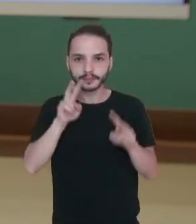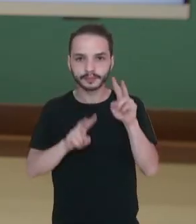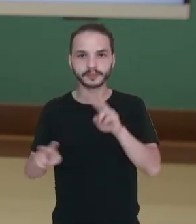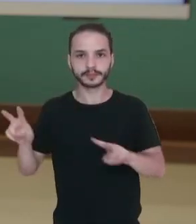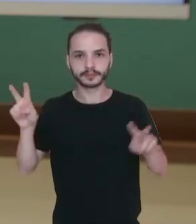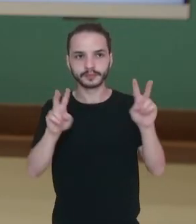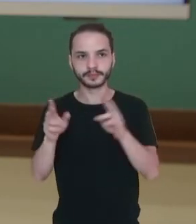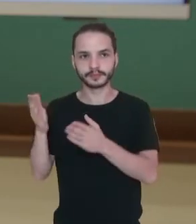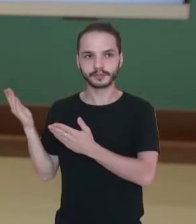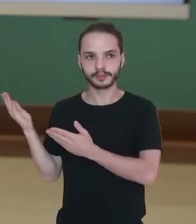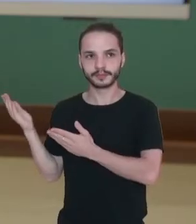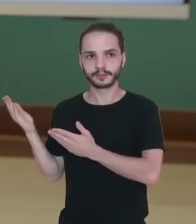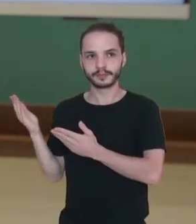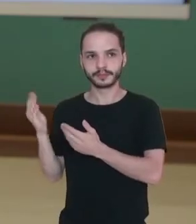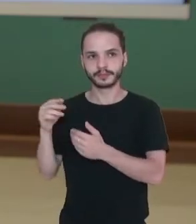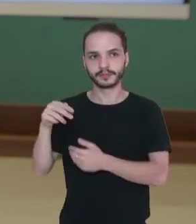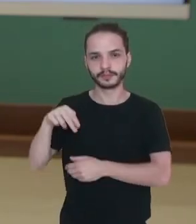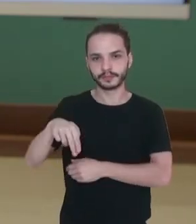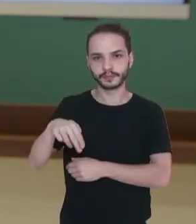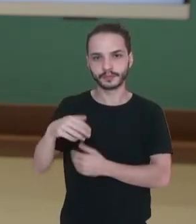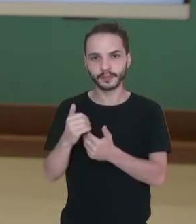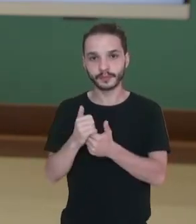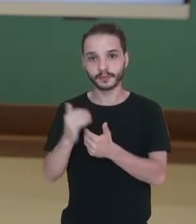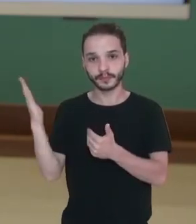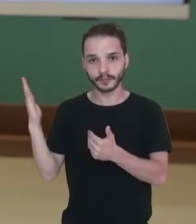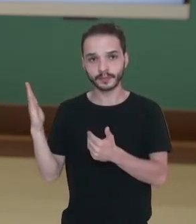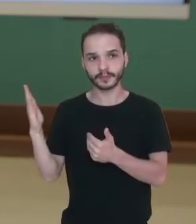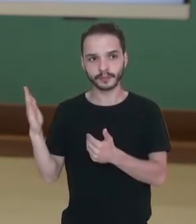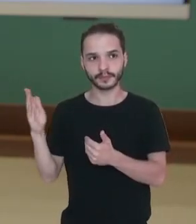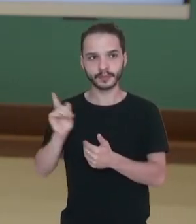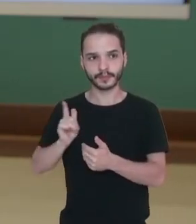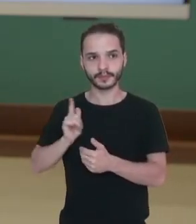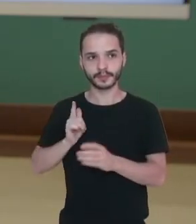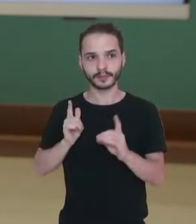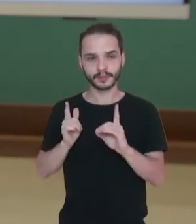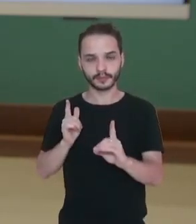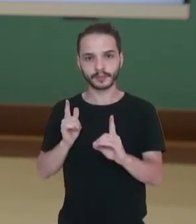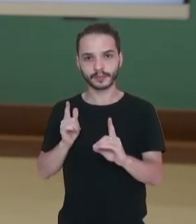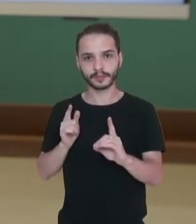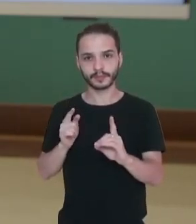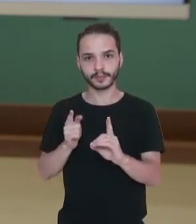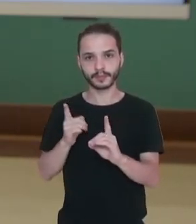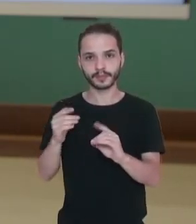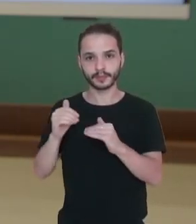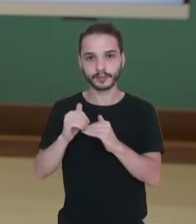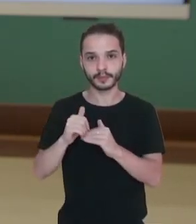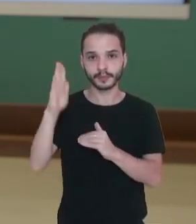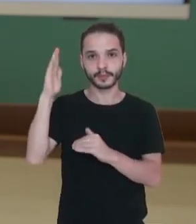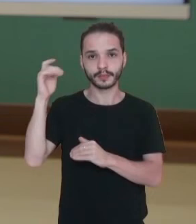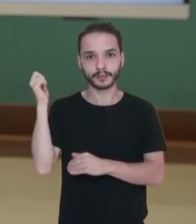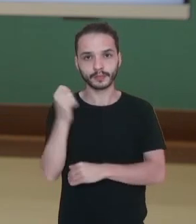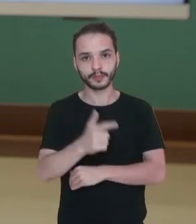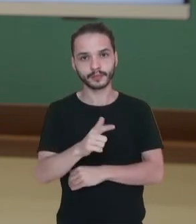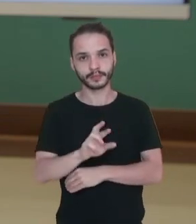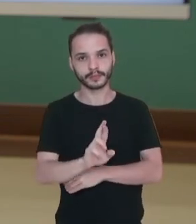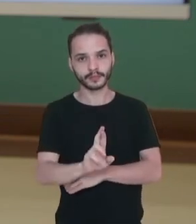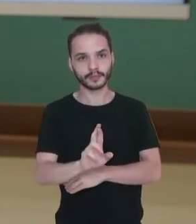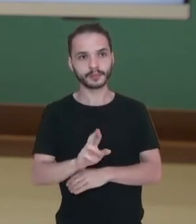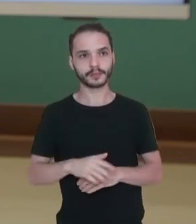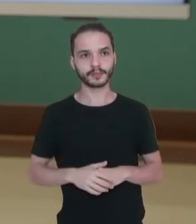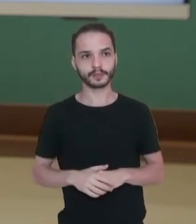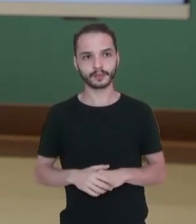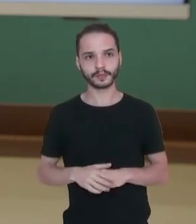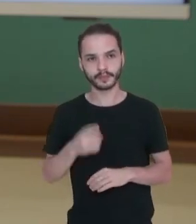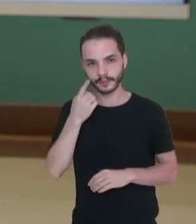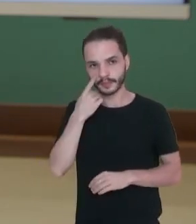então, que essa reta externa, o meu D, ó, ele vai ser maior que R. Consegue aí